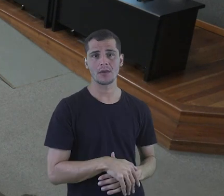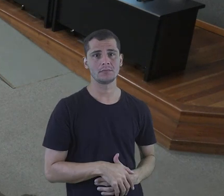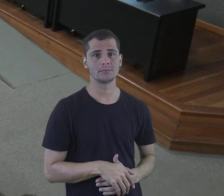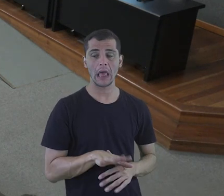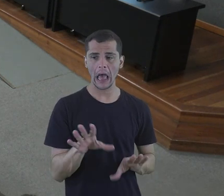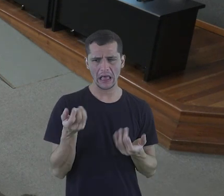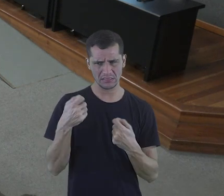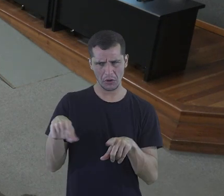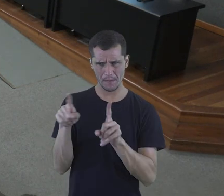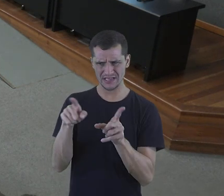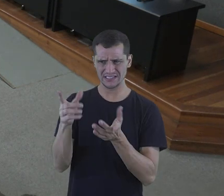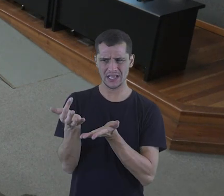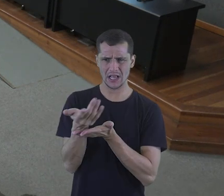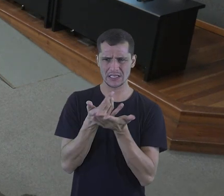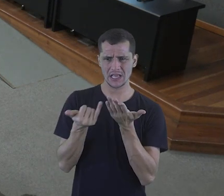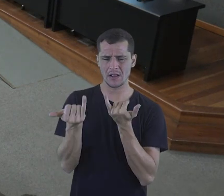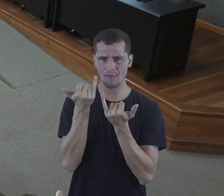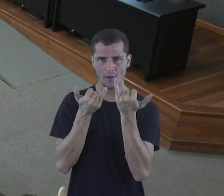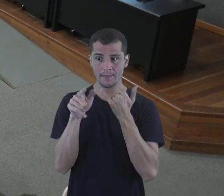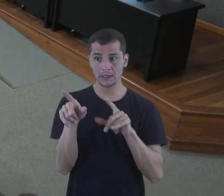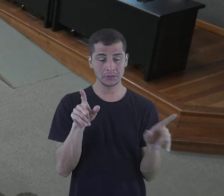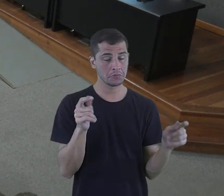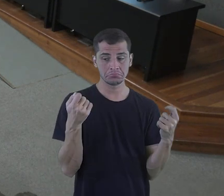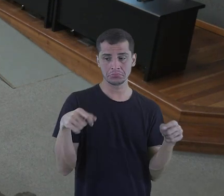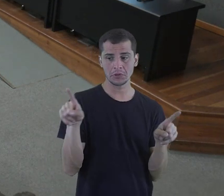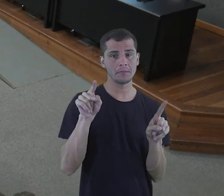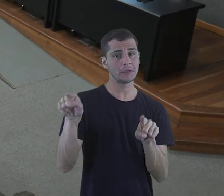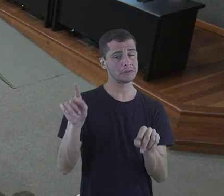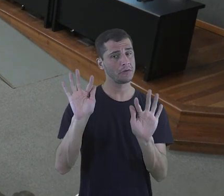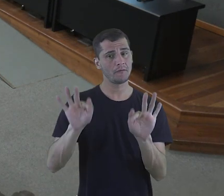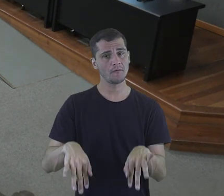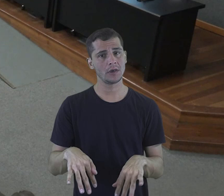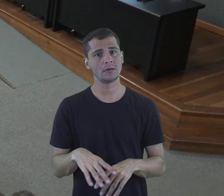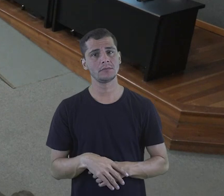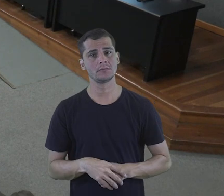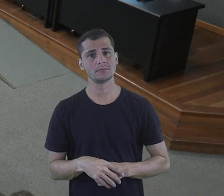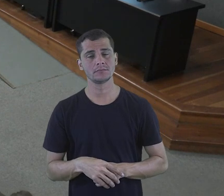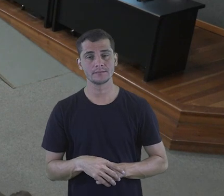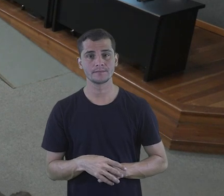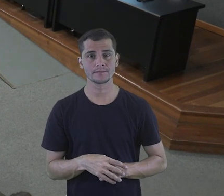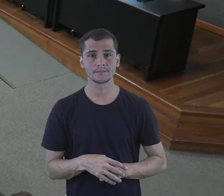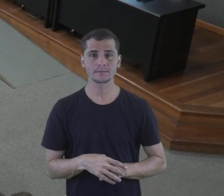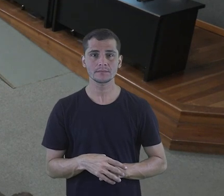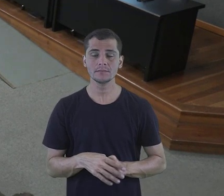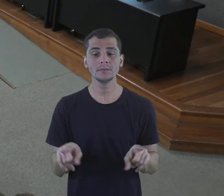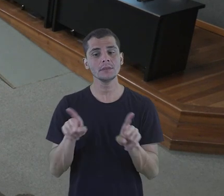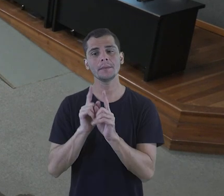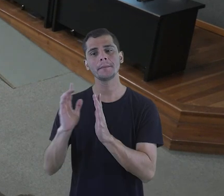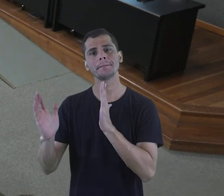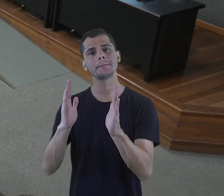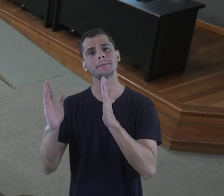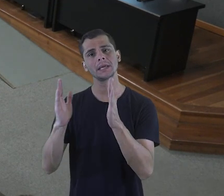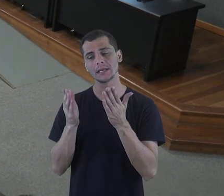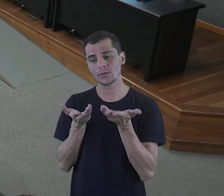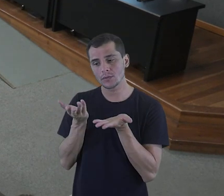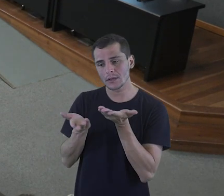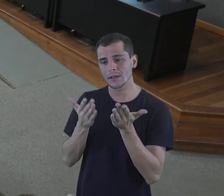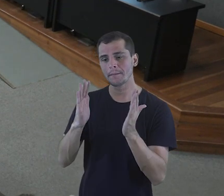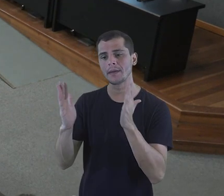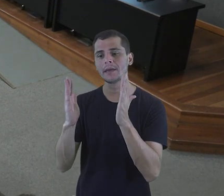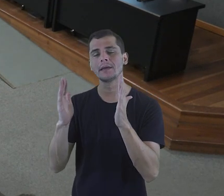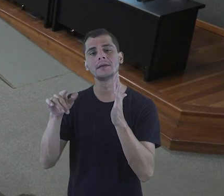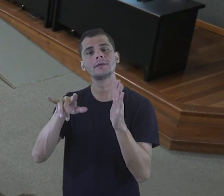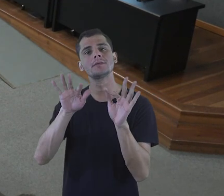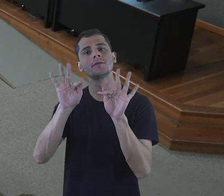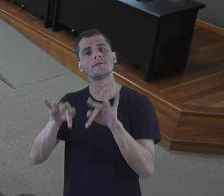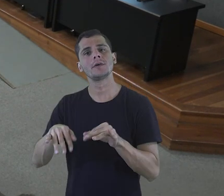pediu o dado a finalidade foi alcançada o dado não é mais necessário terminou o tratamento o fim do período do tratamento então tem um contrato